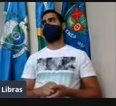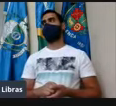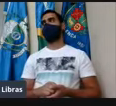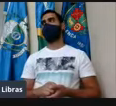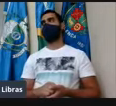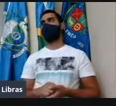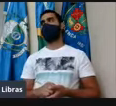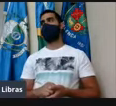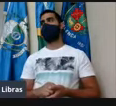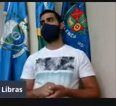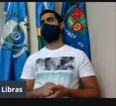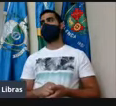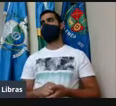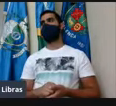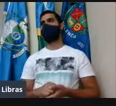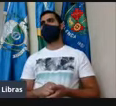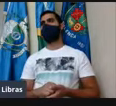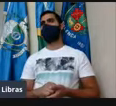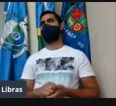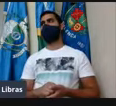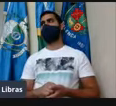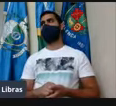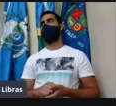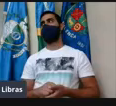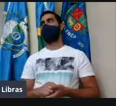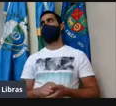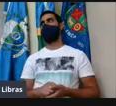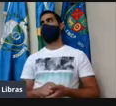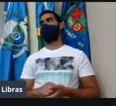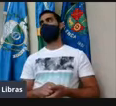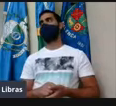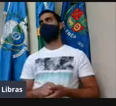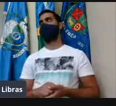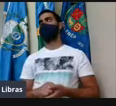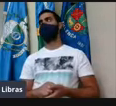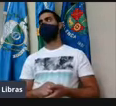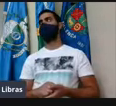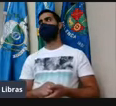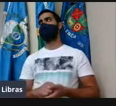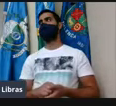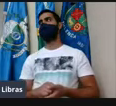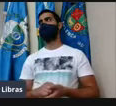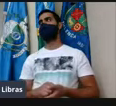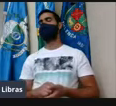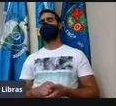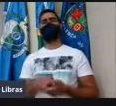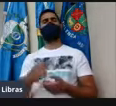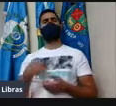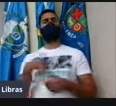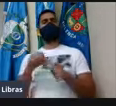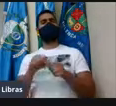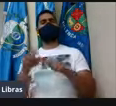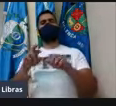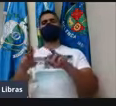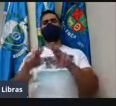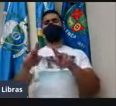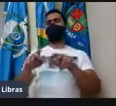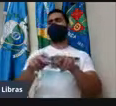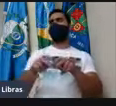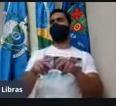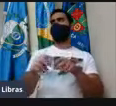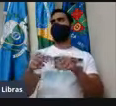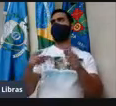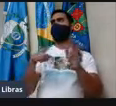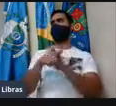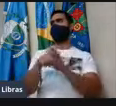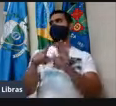senhor sintetizar que o vereador Celso... Não, eu fiz, olha só, é porque eu fiz várias perguntas. Ele só respondeu a do cálculo atuarial. Então, a gente